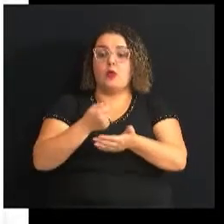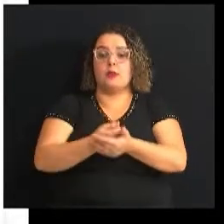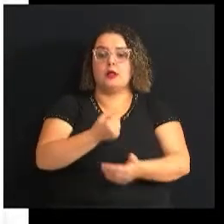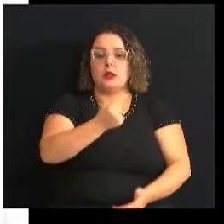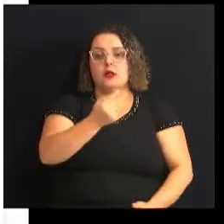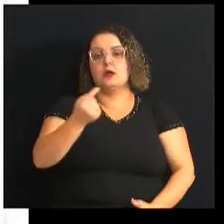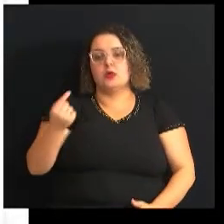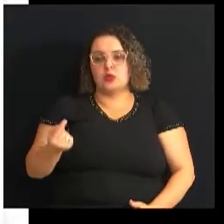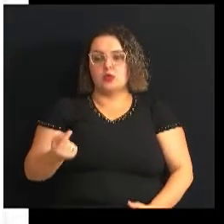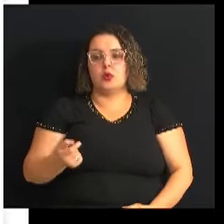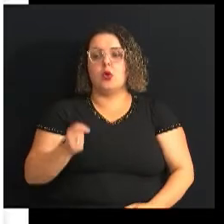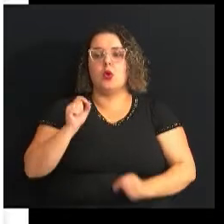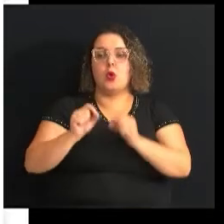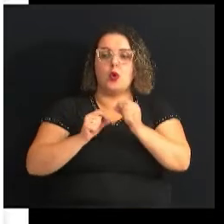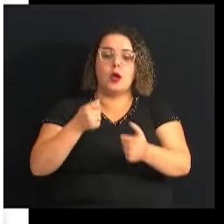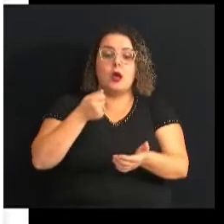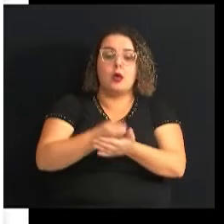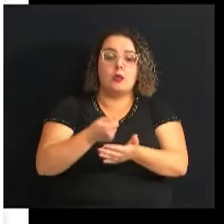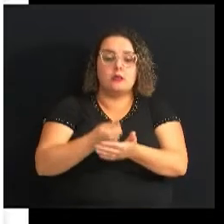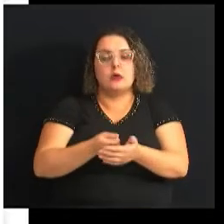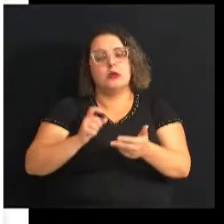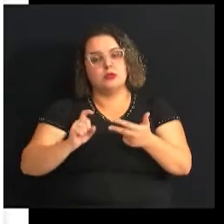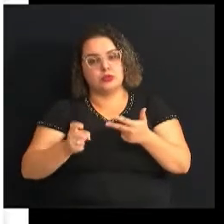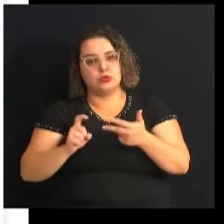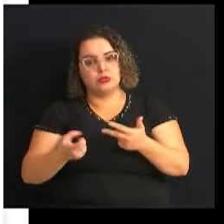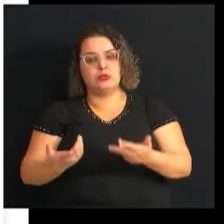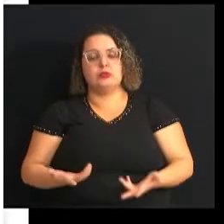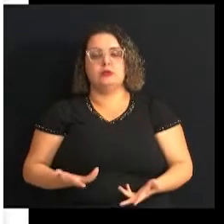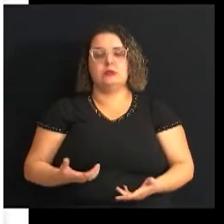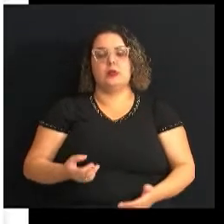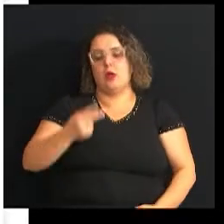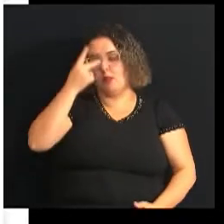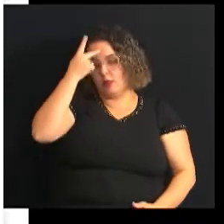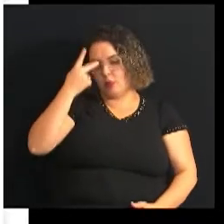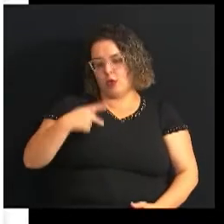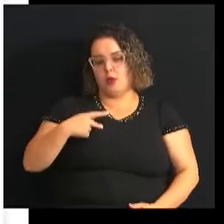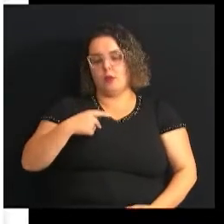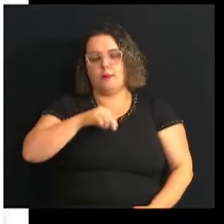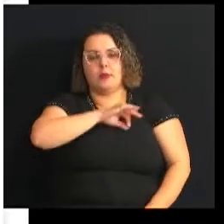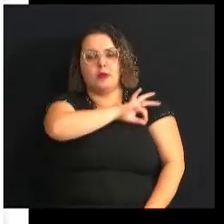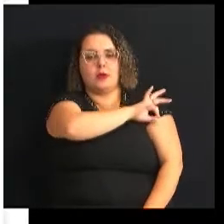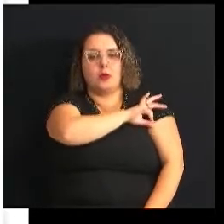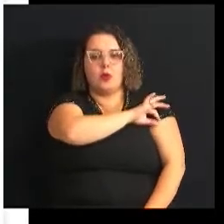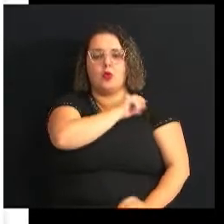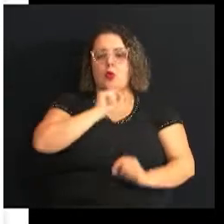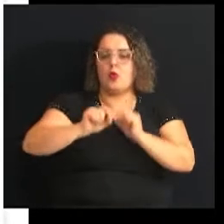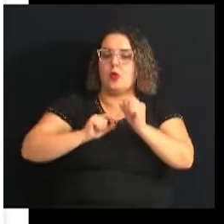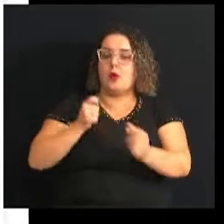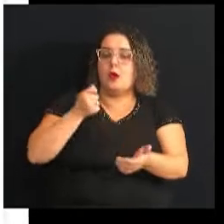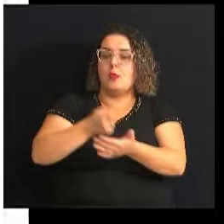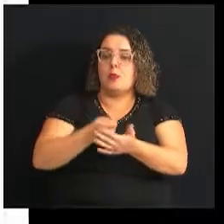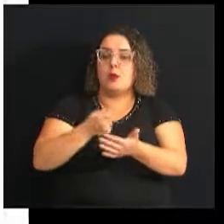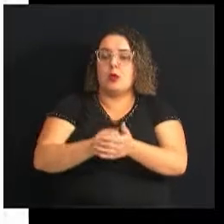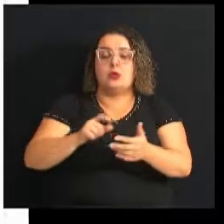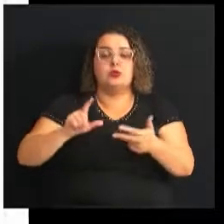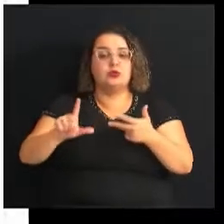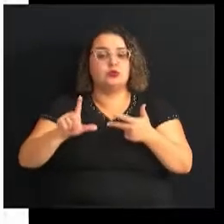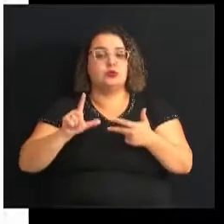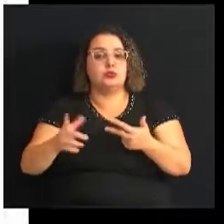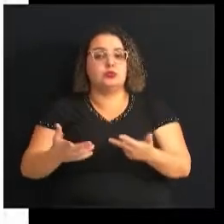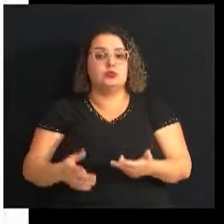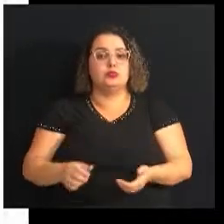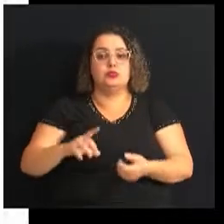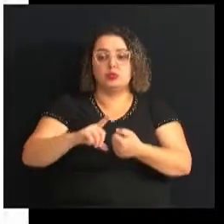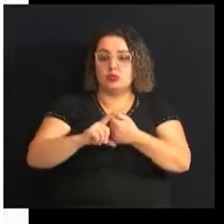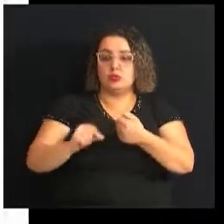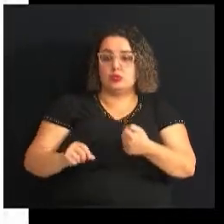O que é a obrigação do executivo, ou seja, da prefeitura, o que é obrigação do legislativo, olha, no artigo 5º tá